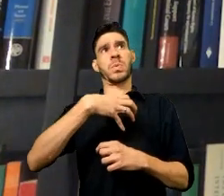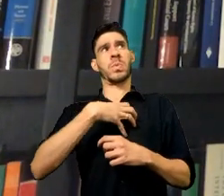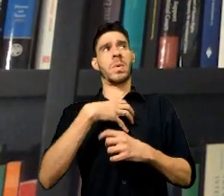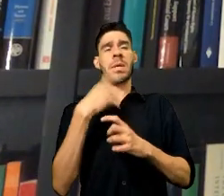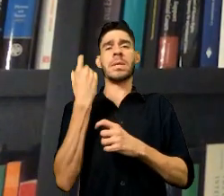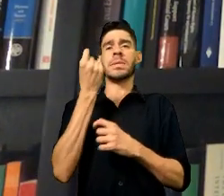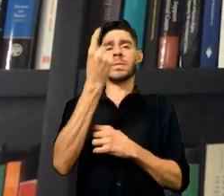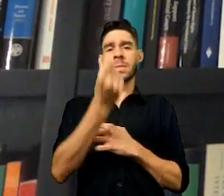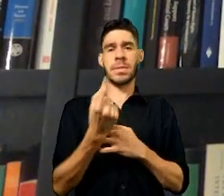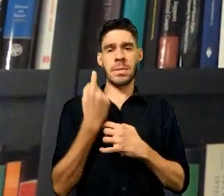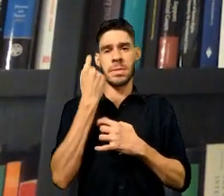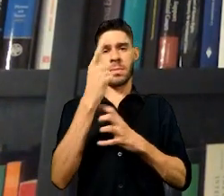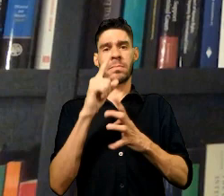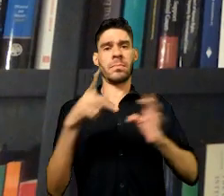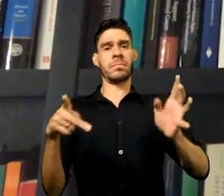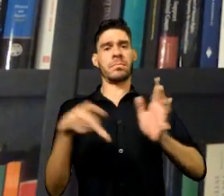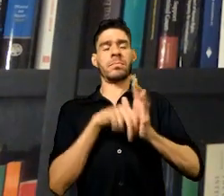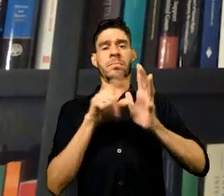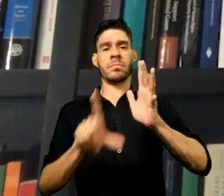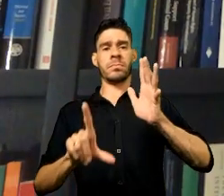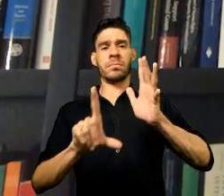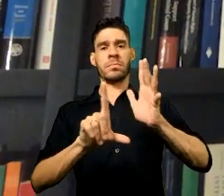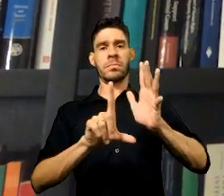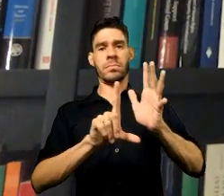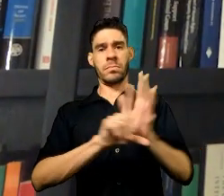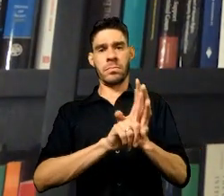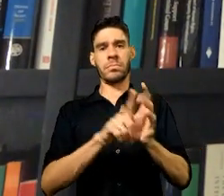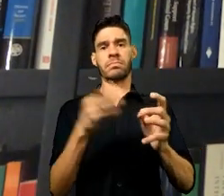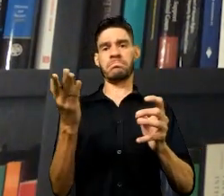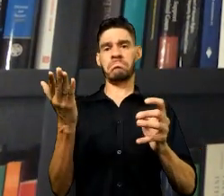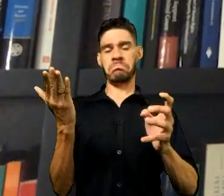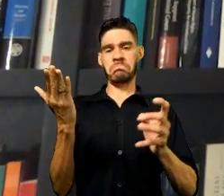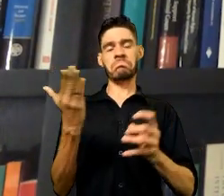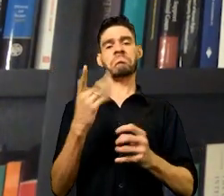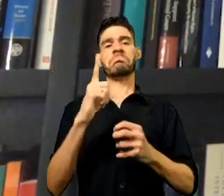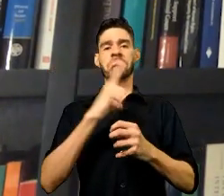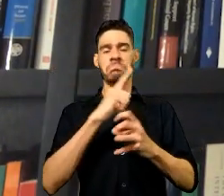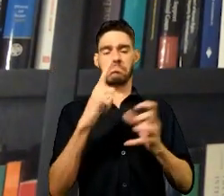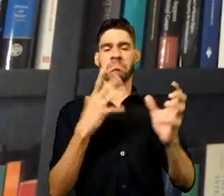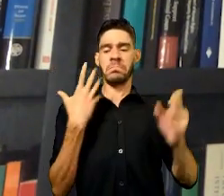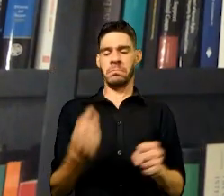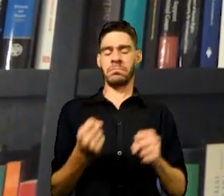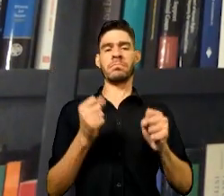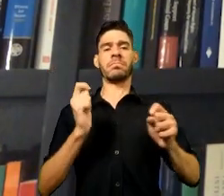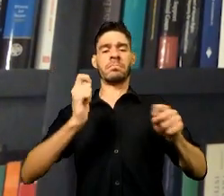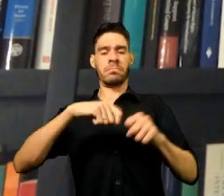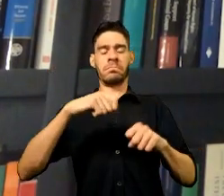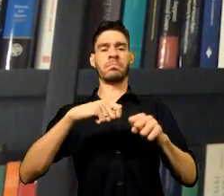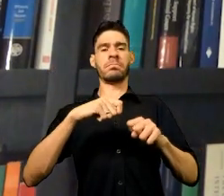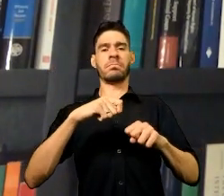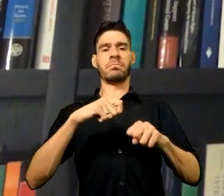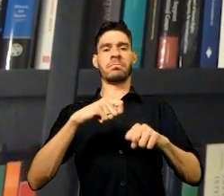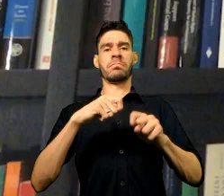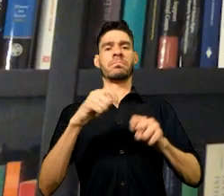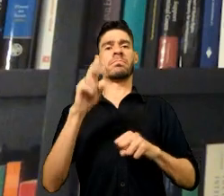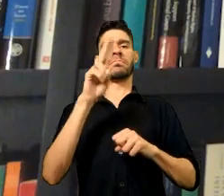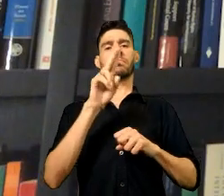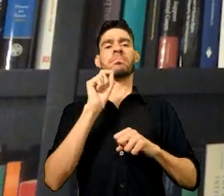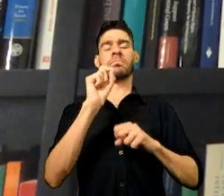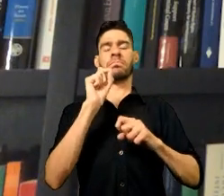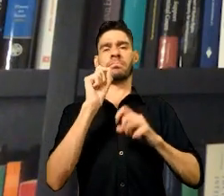uma situação excepcional, a própria lei processual prevê e admite a possibilidade